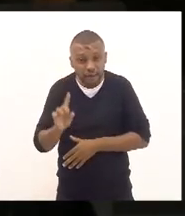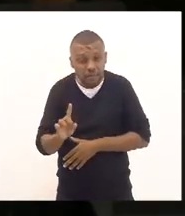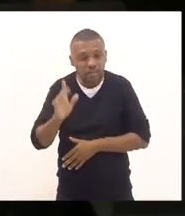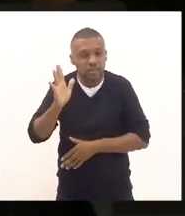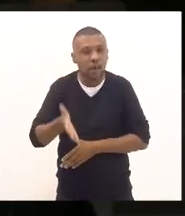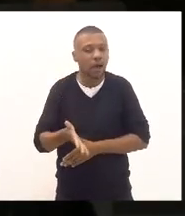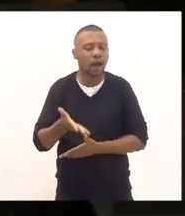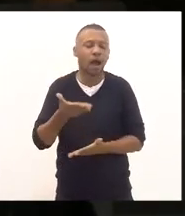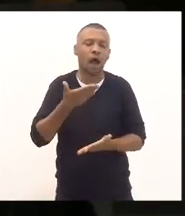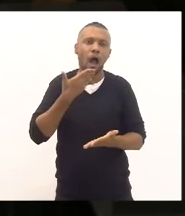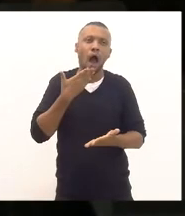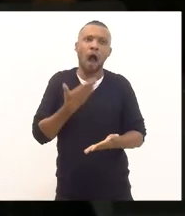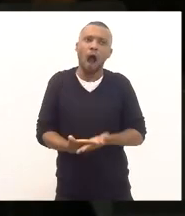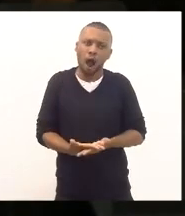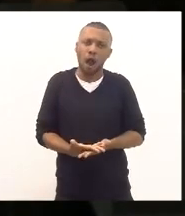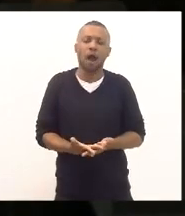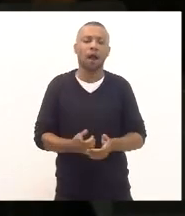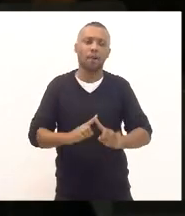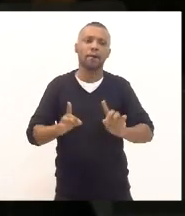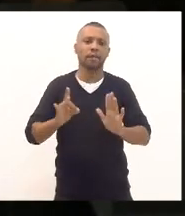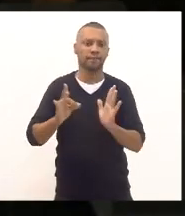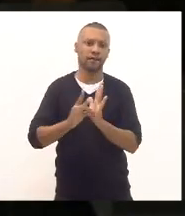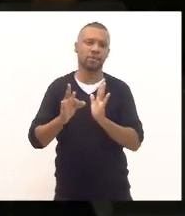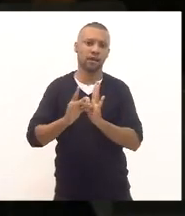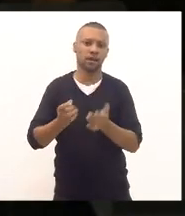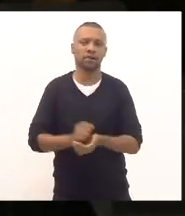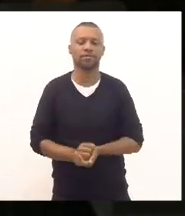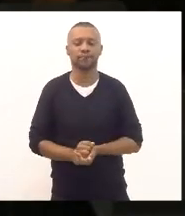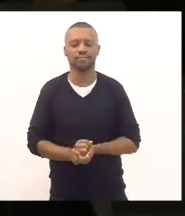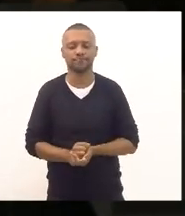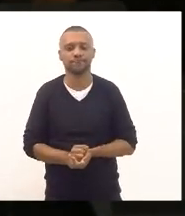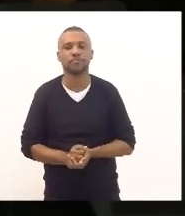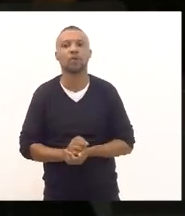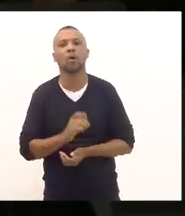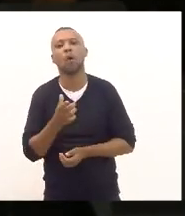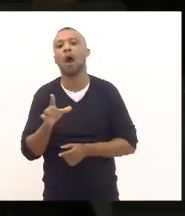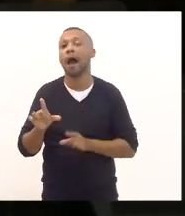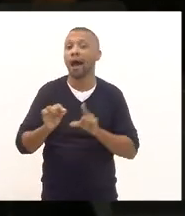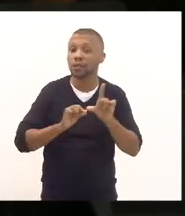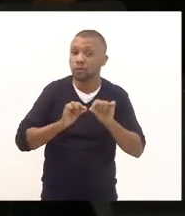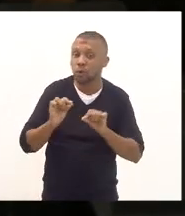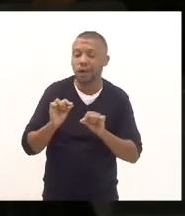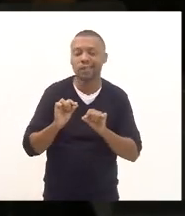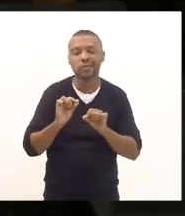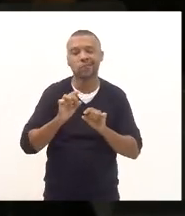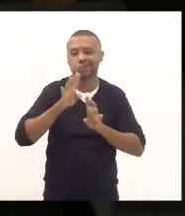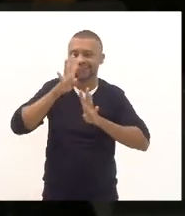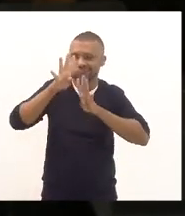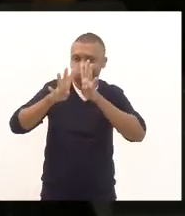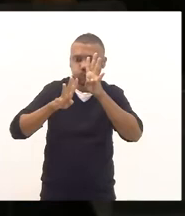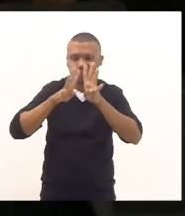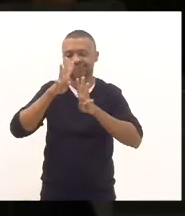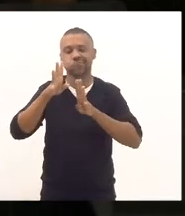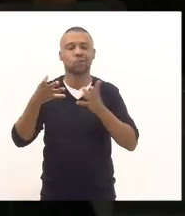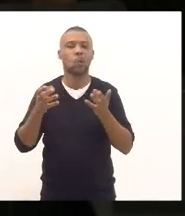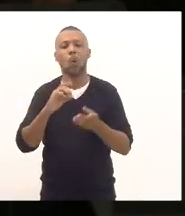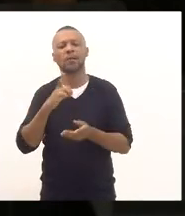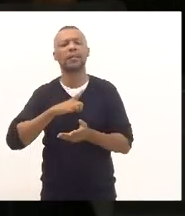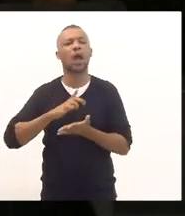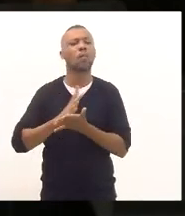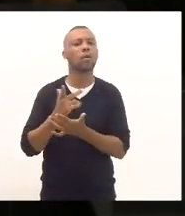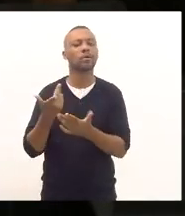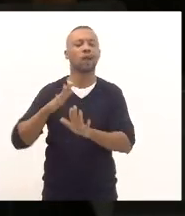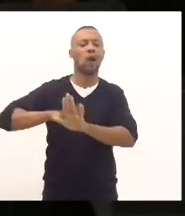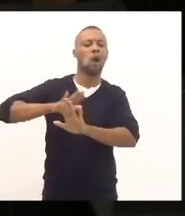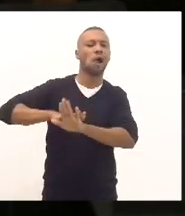Mas é verdade ou as escolhas são muito mal feitas ou tem